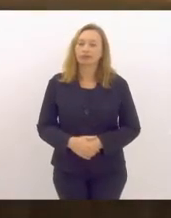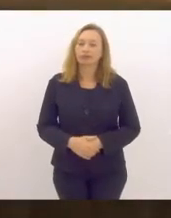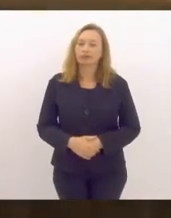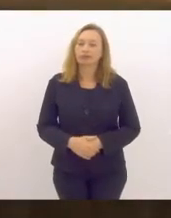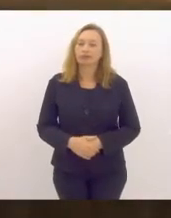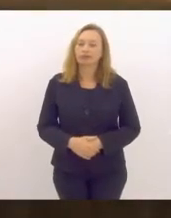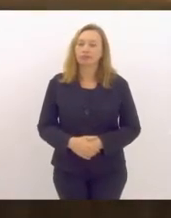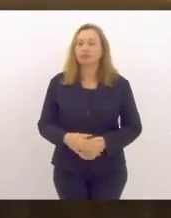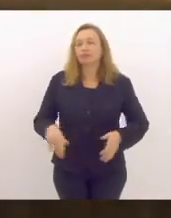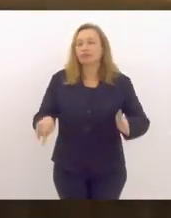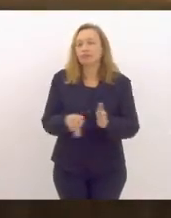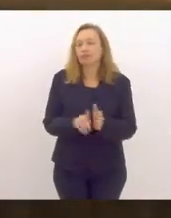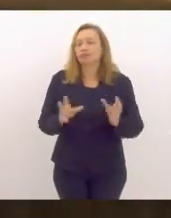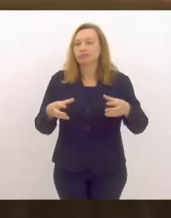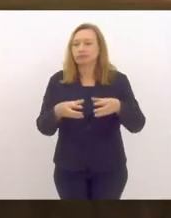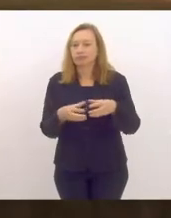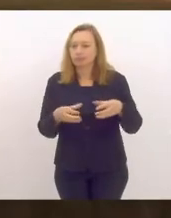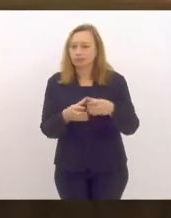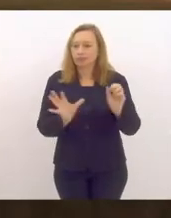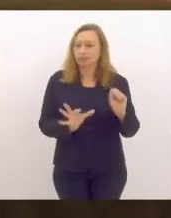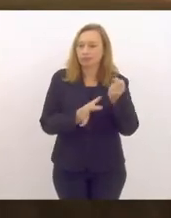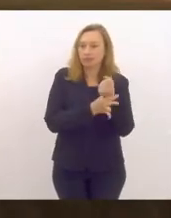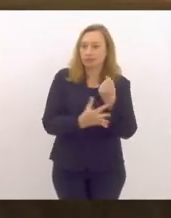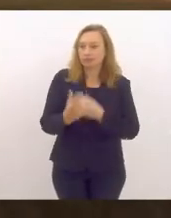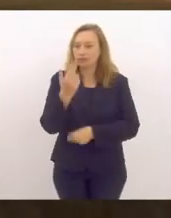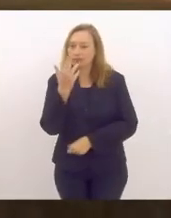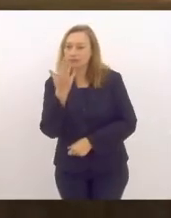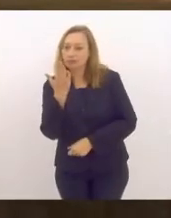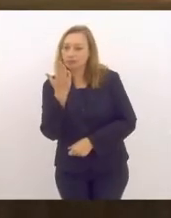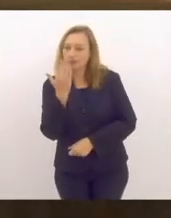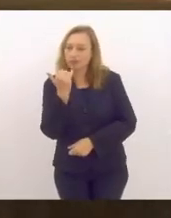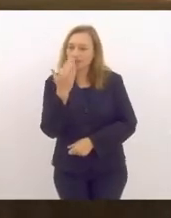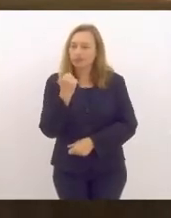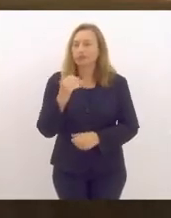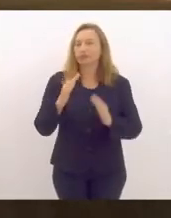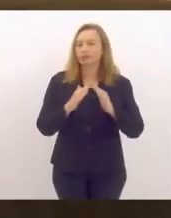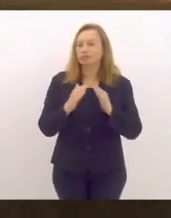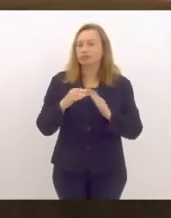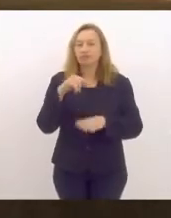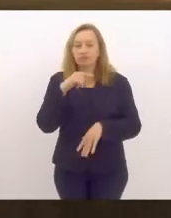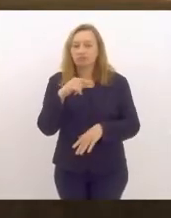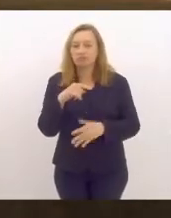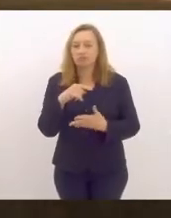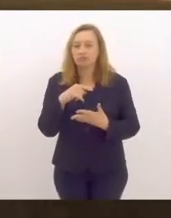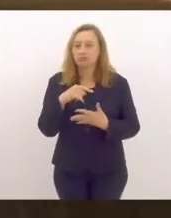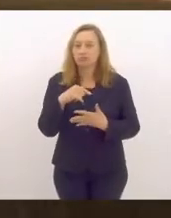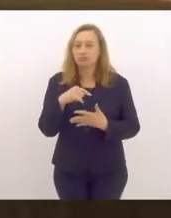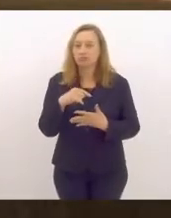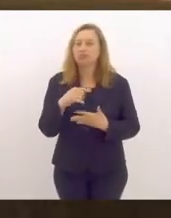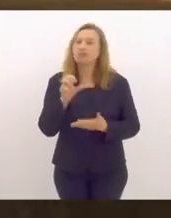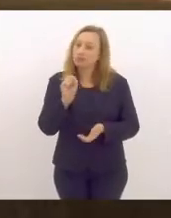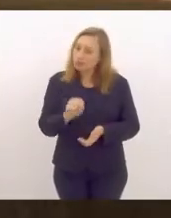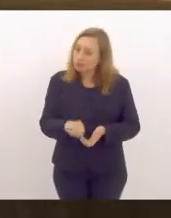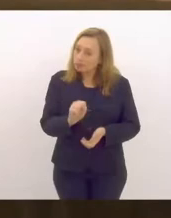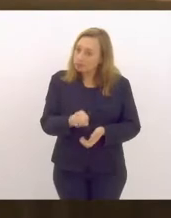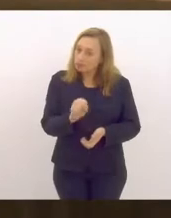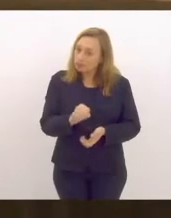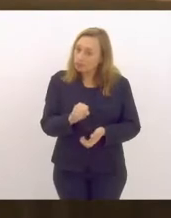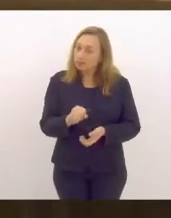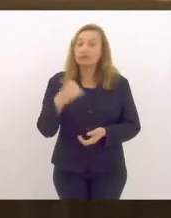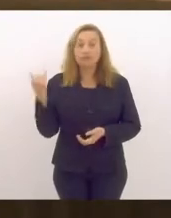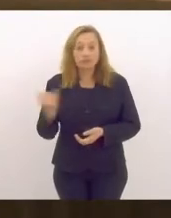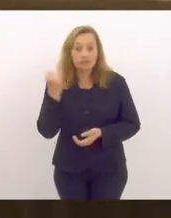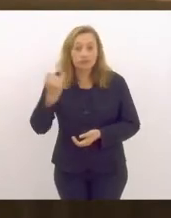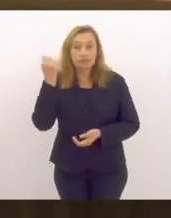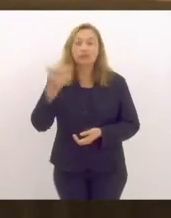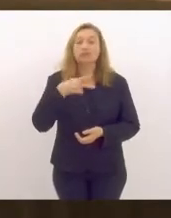como membro da Comissão de Segurança Alimentar dessa casa, sem dúvida nenhuma, parecer é favorável, é super